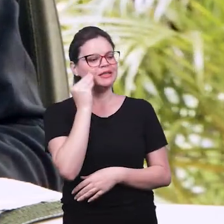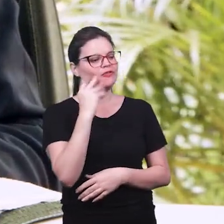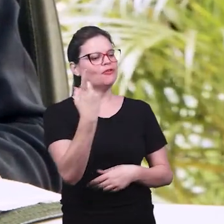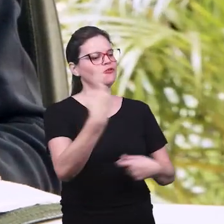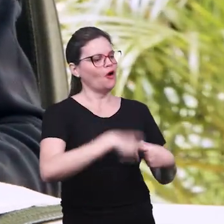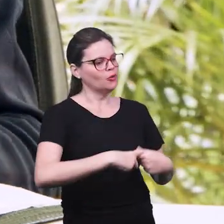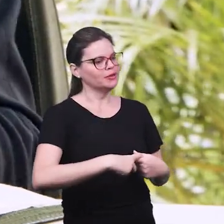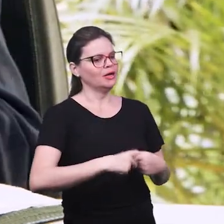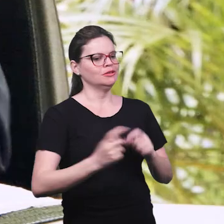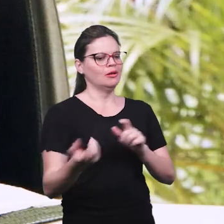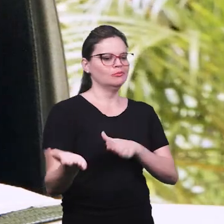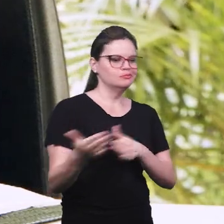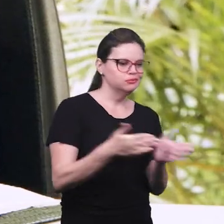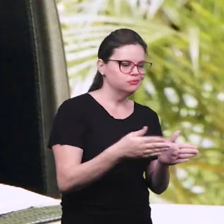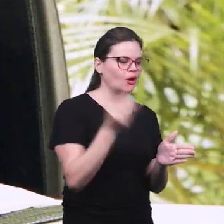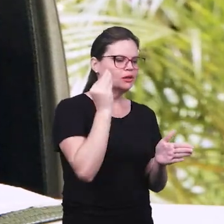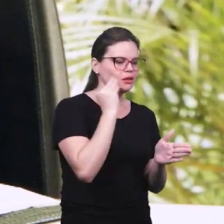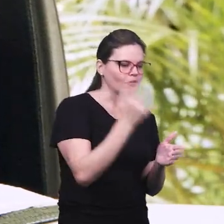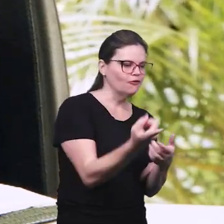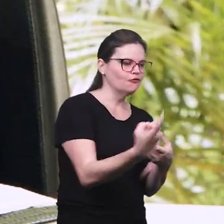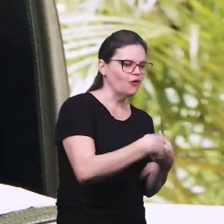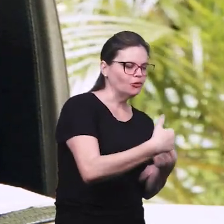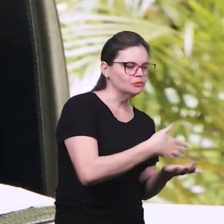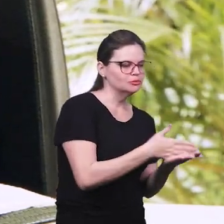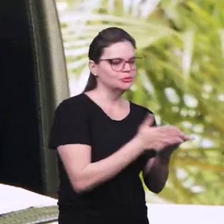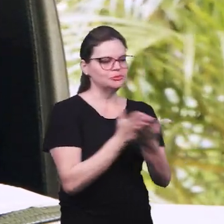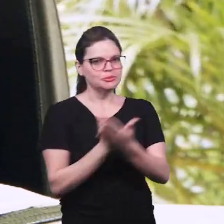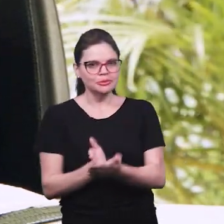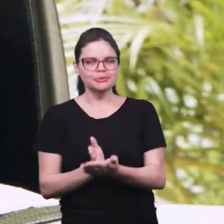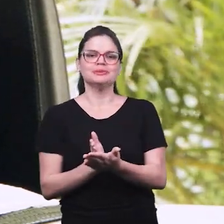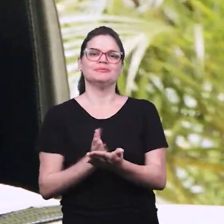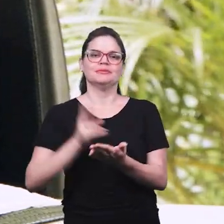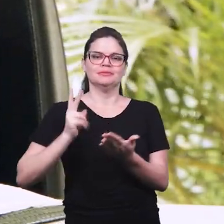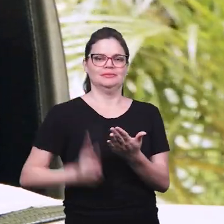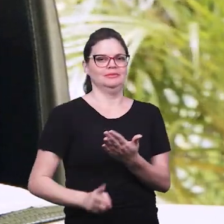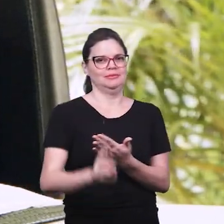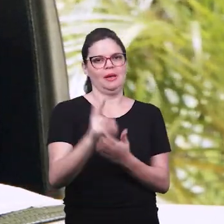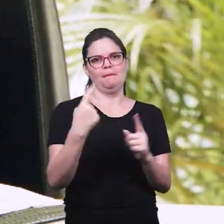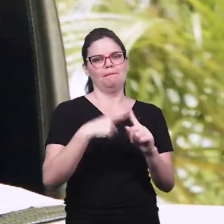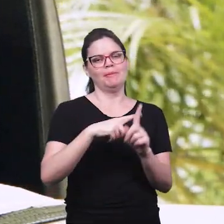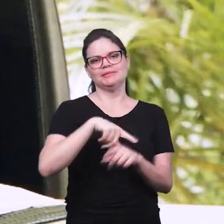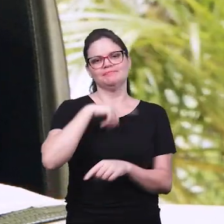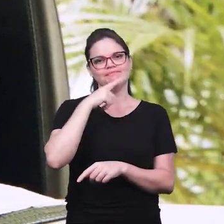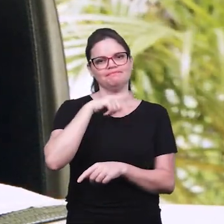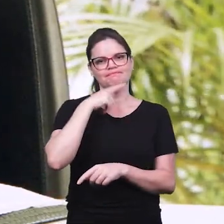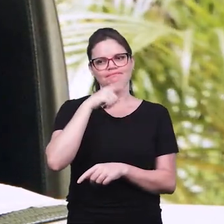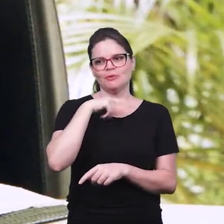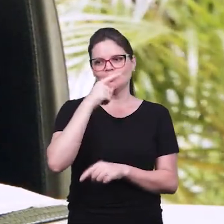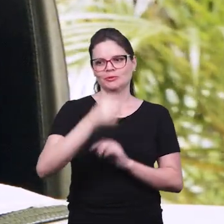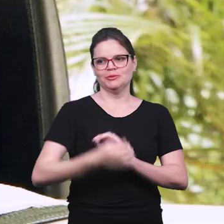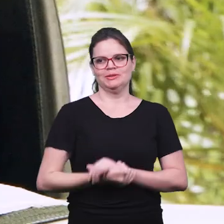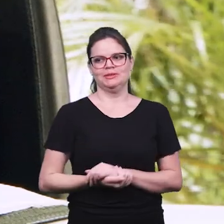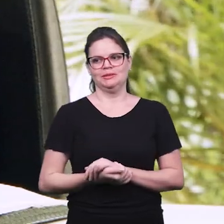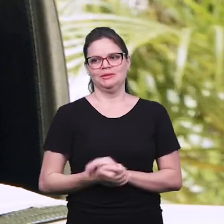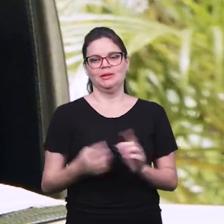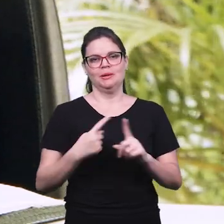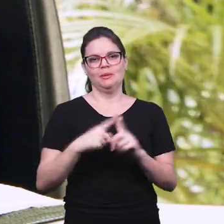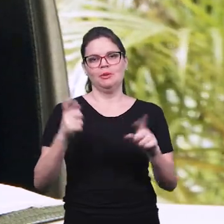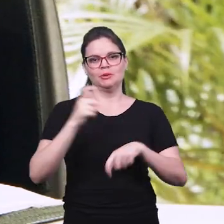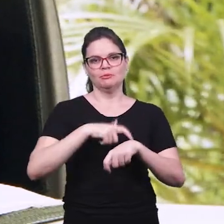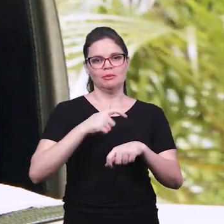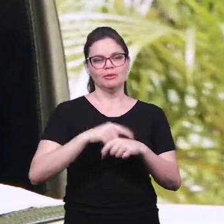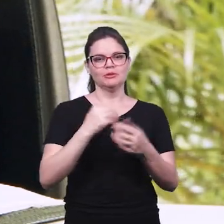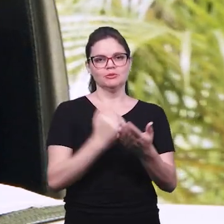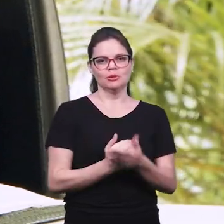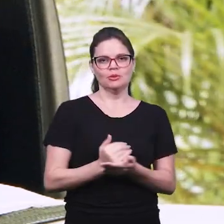ia e voltava e nunca chegava a questão. Como o Antônio Carlos leu no início, já